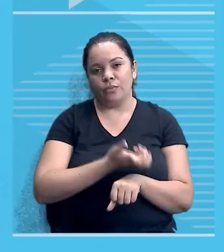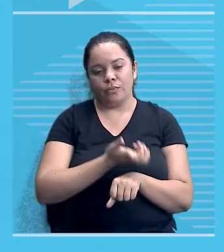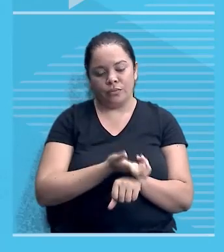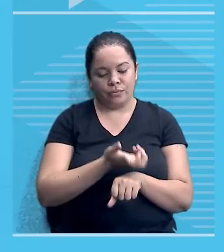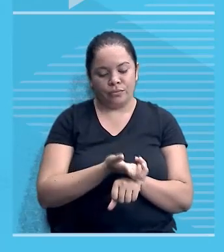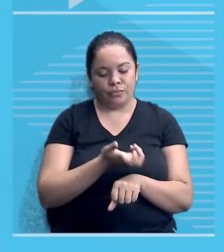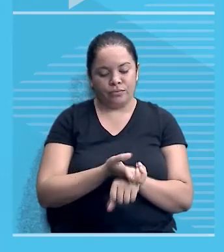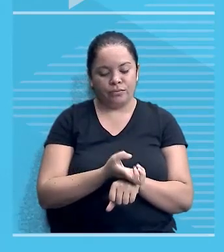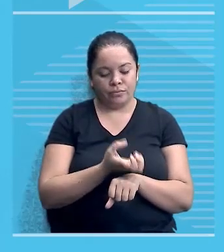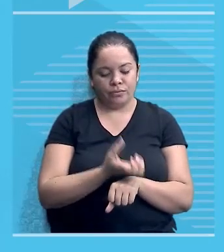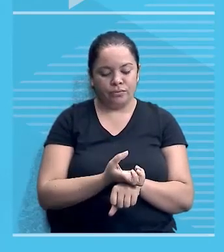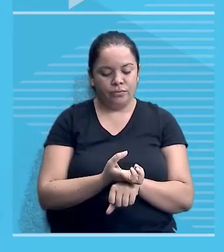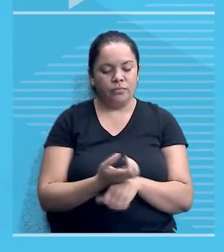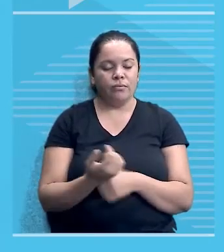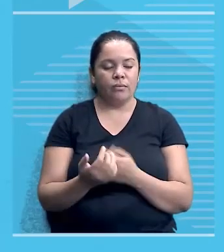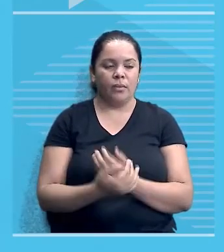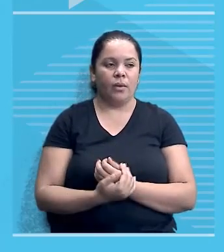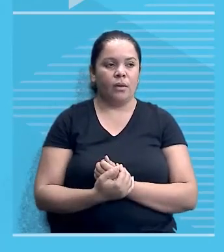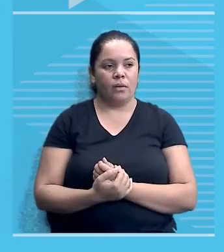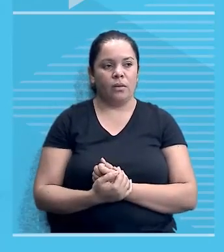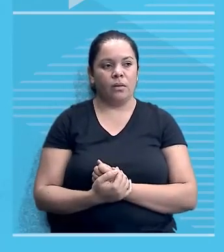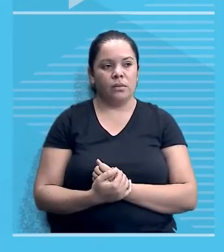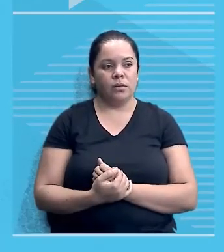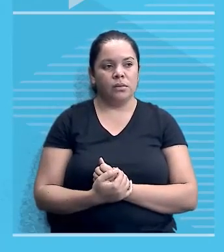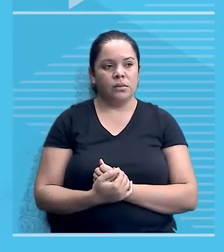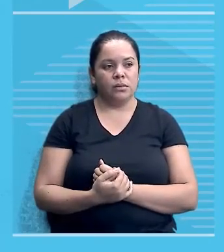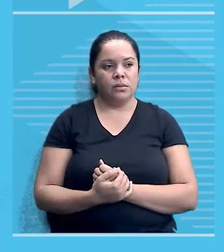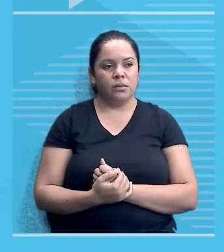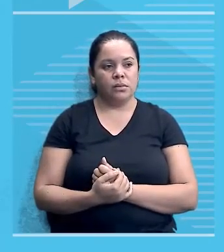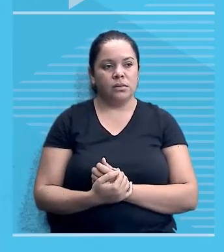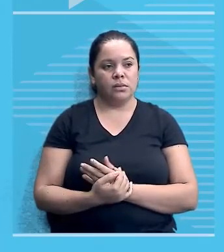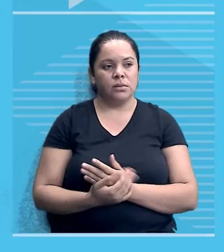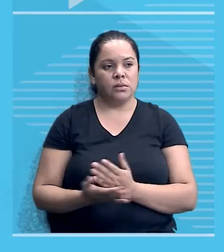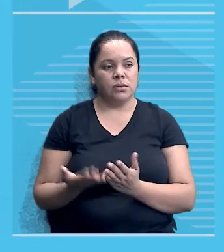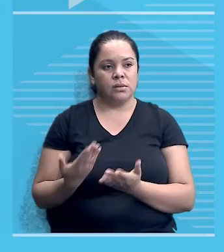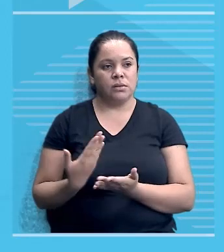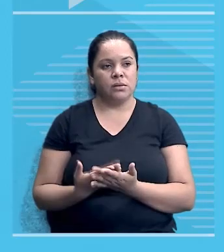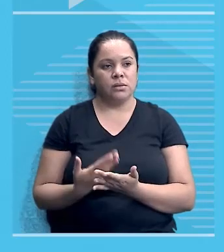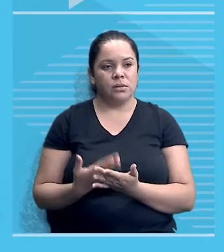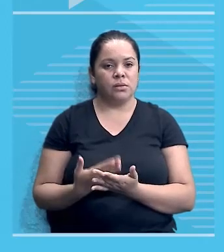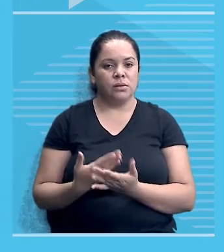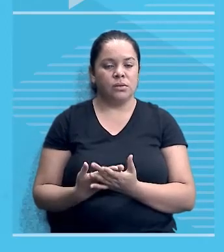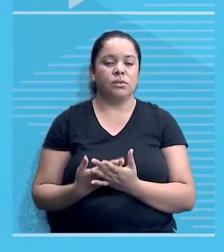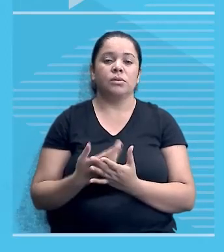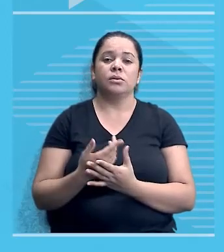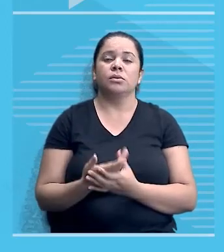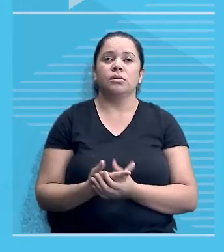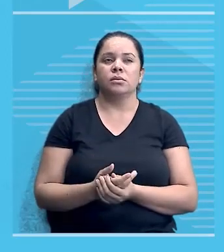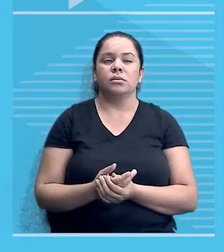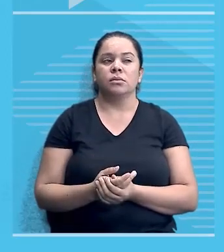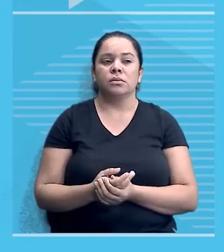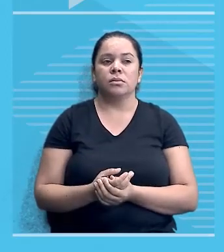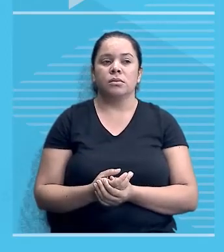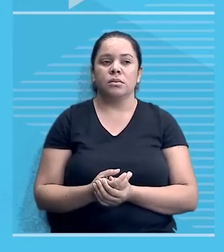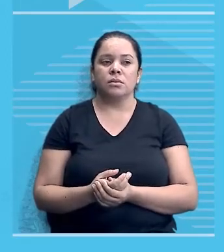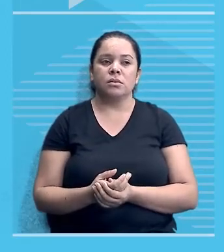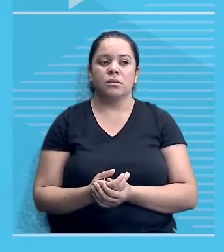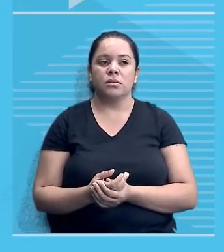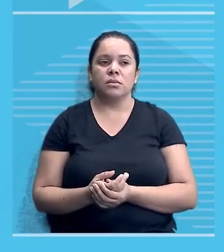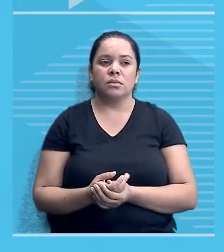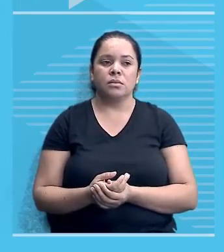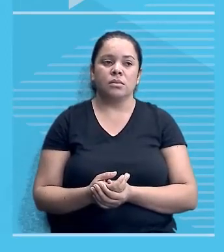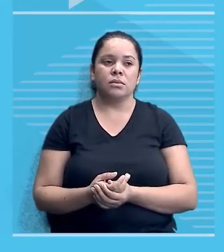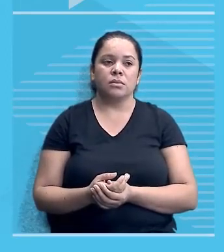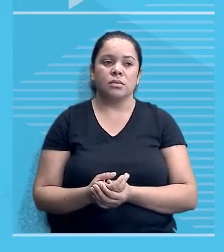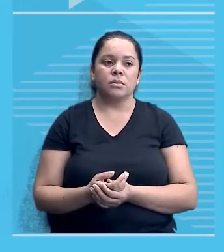contrator né Para que vocês estudem o que nós O que foi colocado